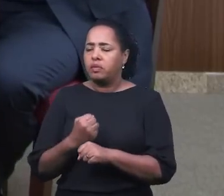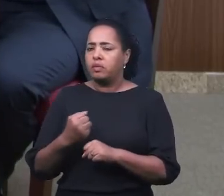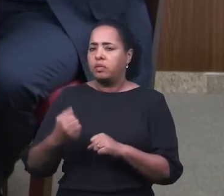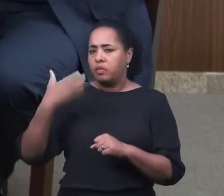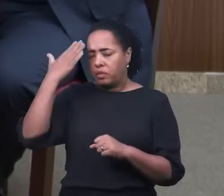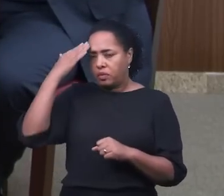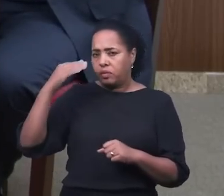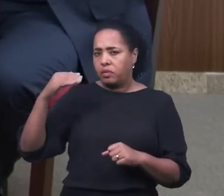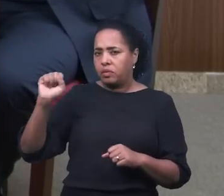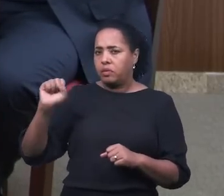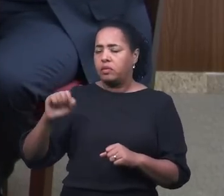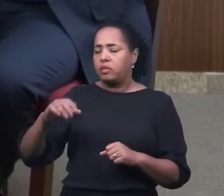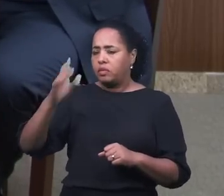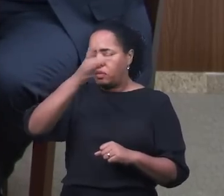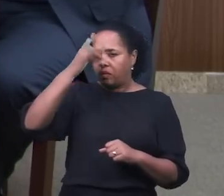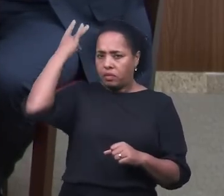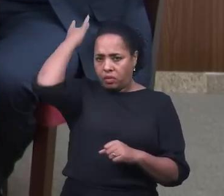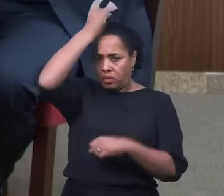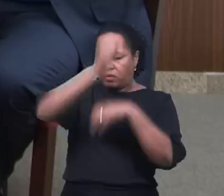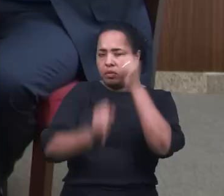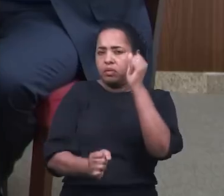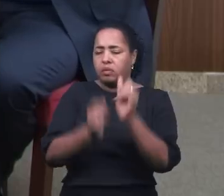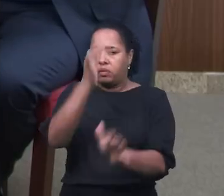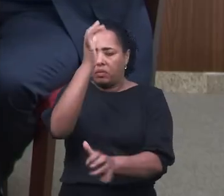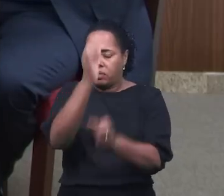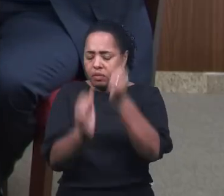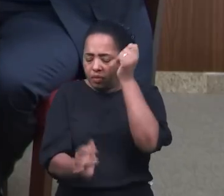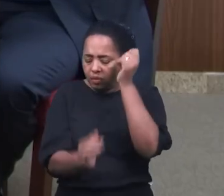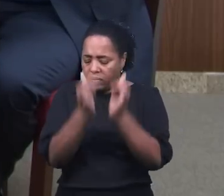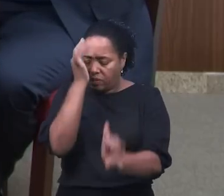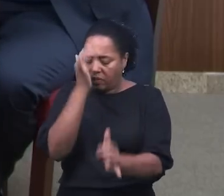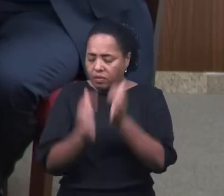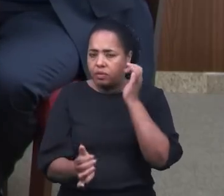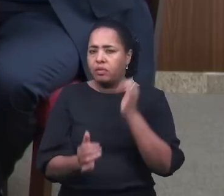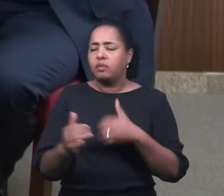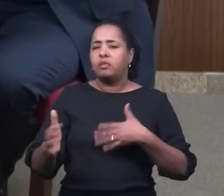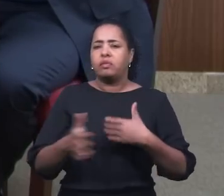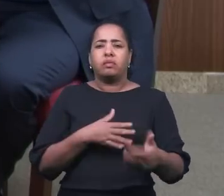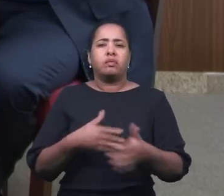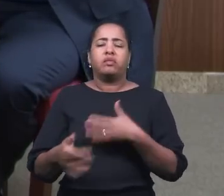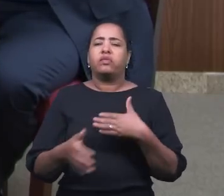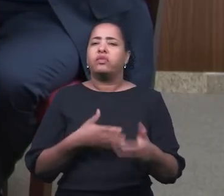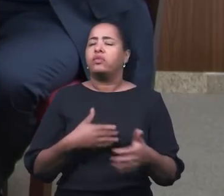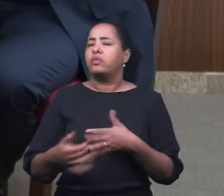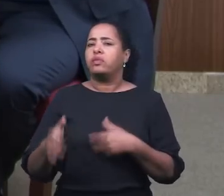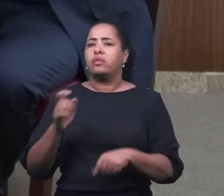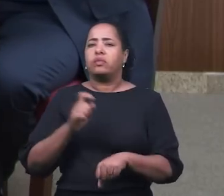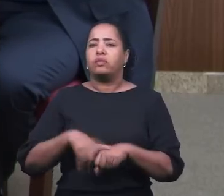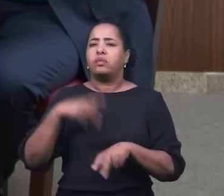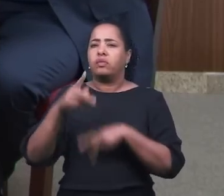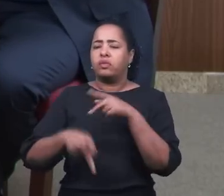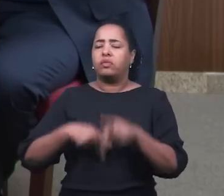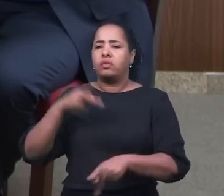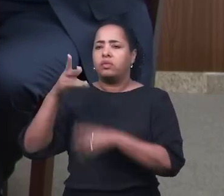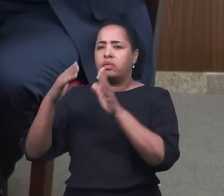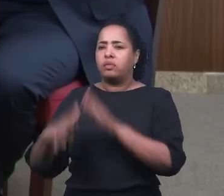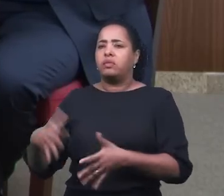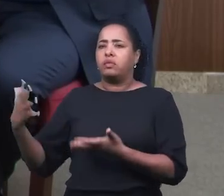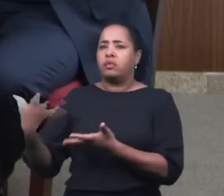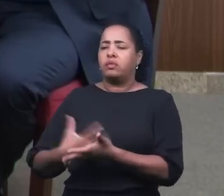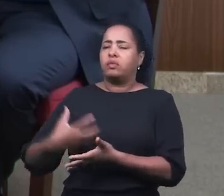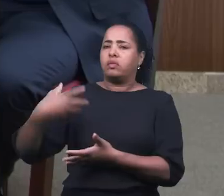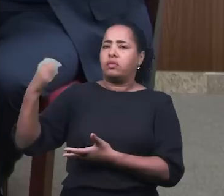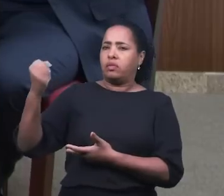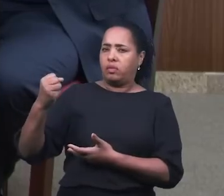Salomão, onde o Espírito Santo está sendo derramado de forma abundante, e a qualquer momento a igreja ela vai ser